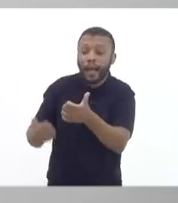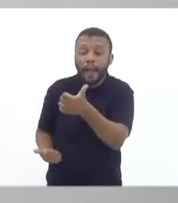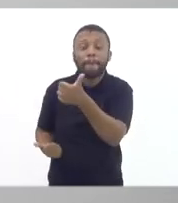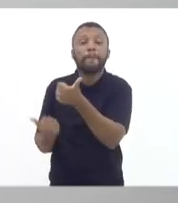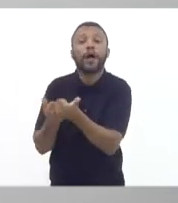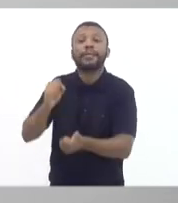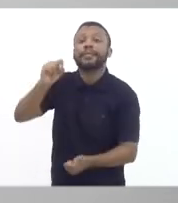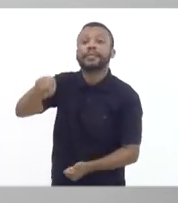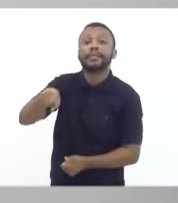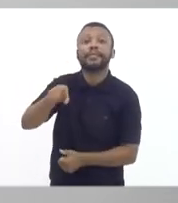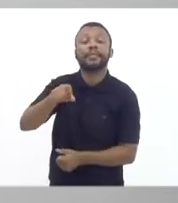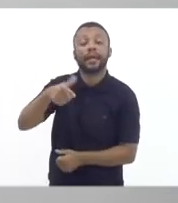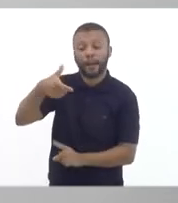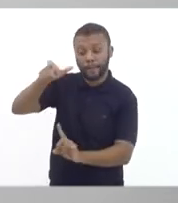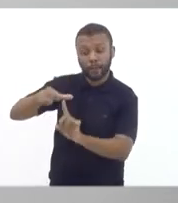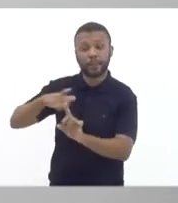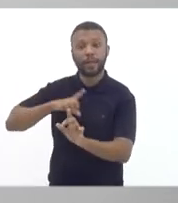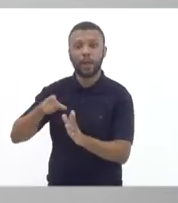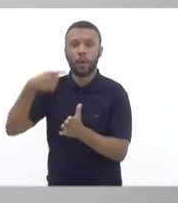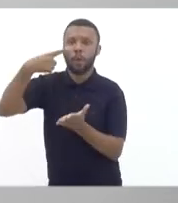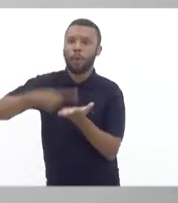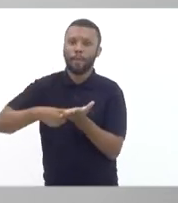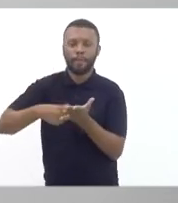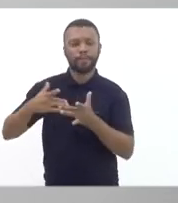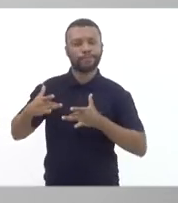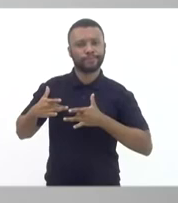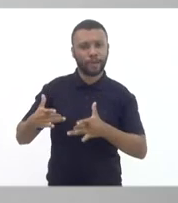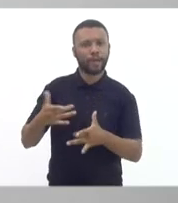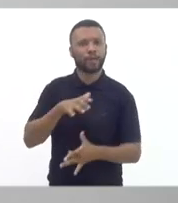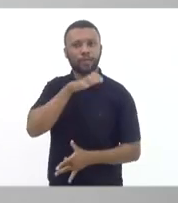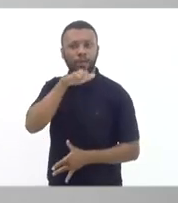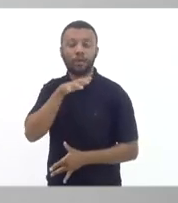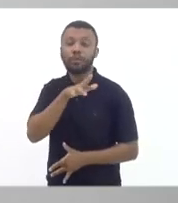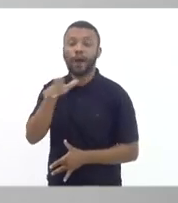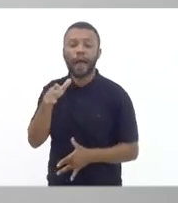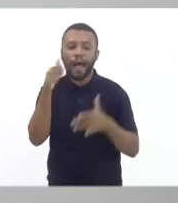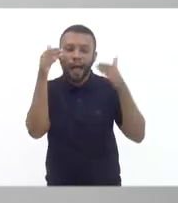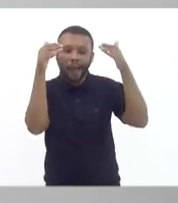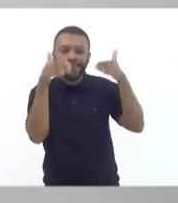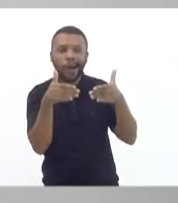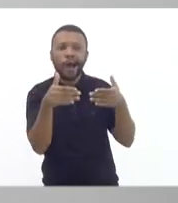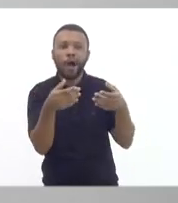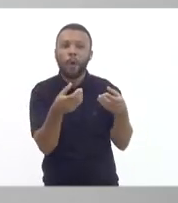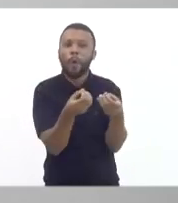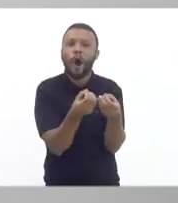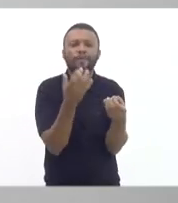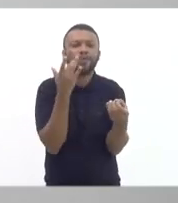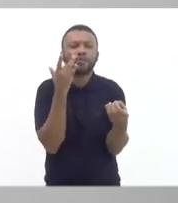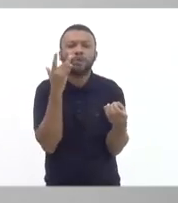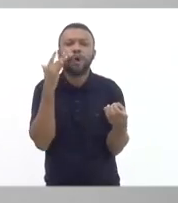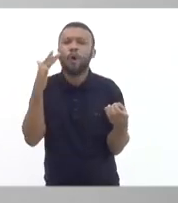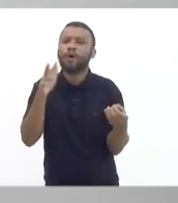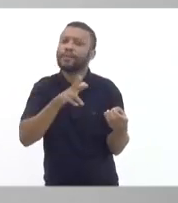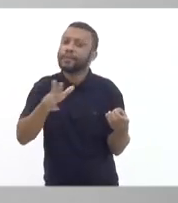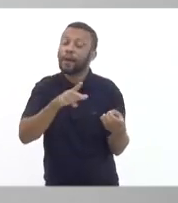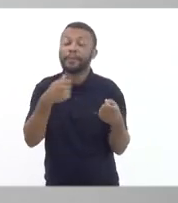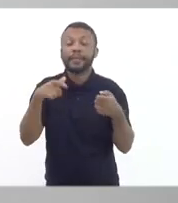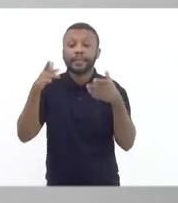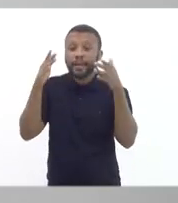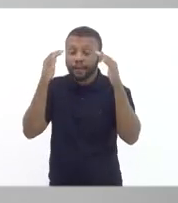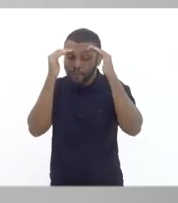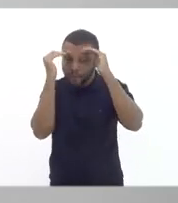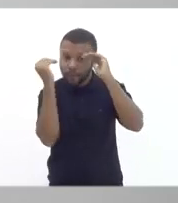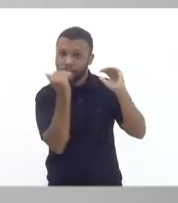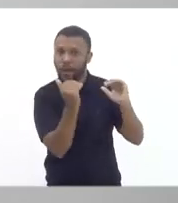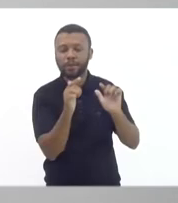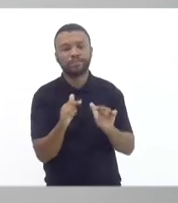realmente está comprometido com a causa animal. Não é a galinha dos ovos de ouro, a causa animal. Ela tem que ser muito respeitada, é uma causa nobre.